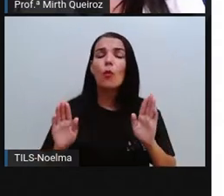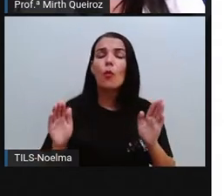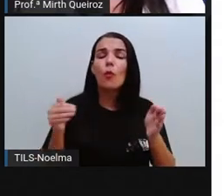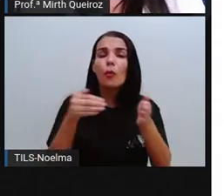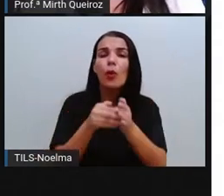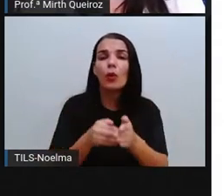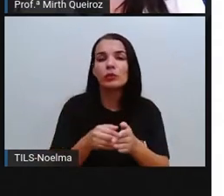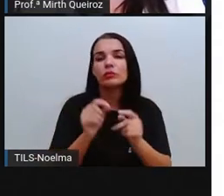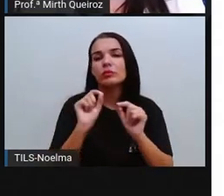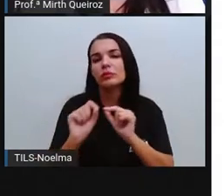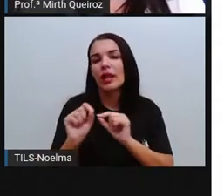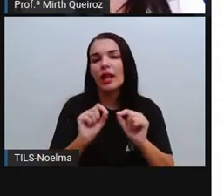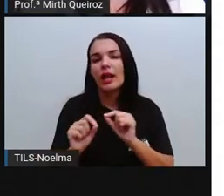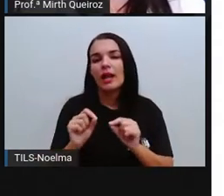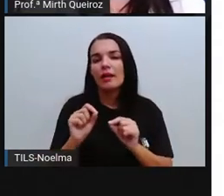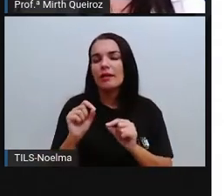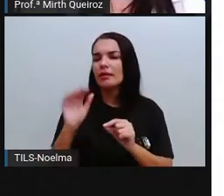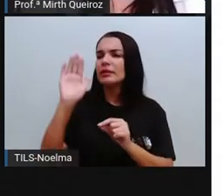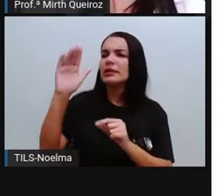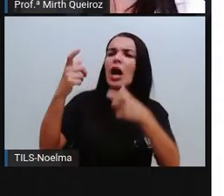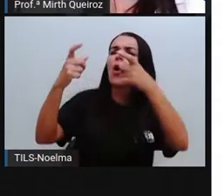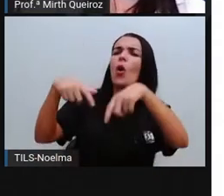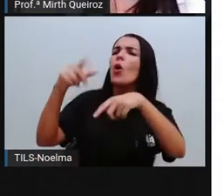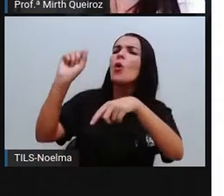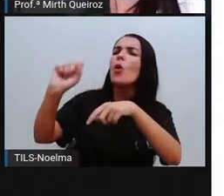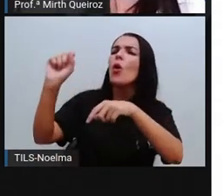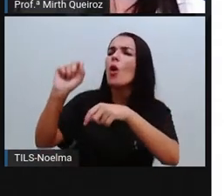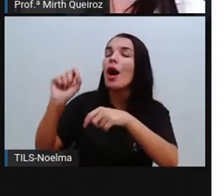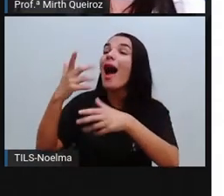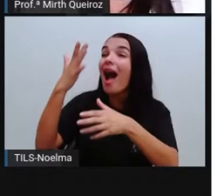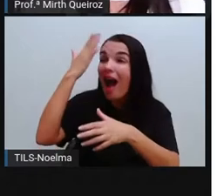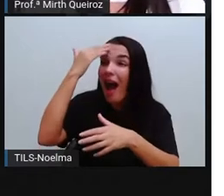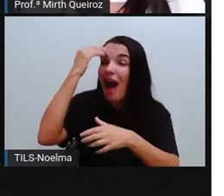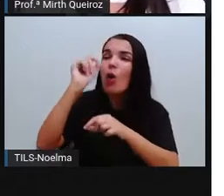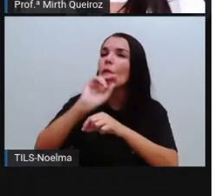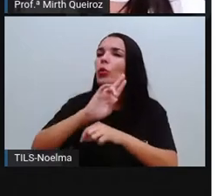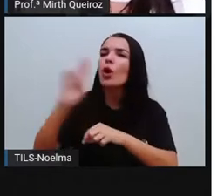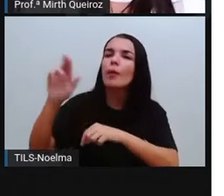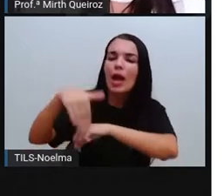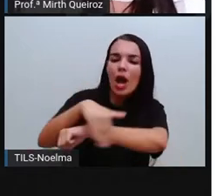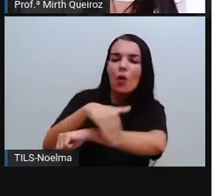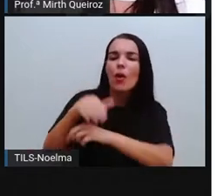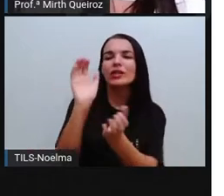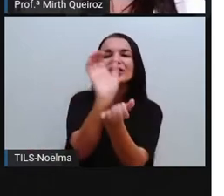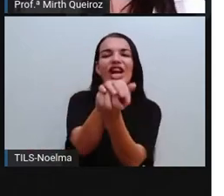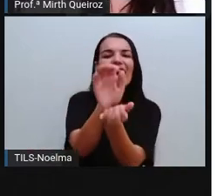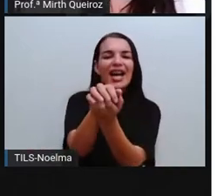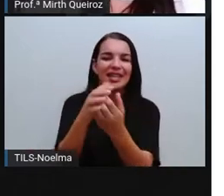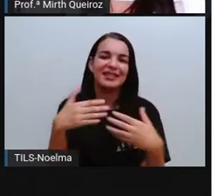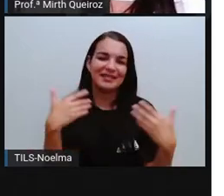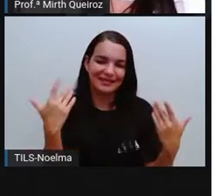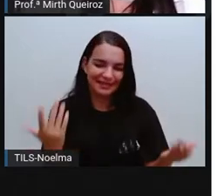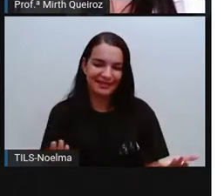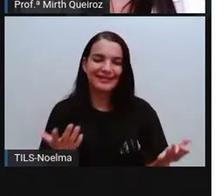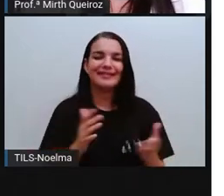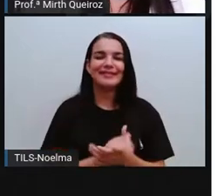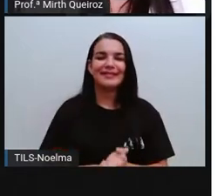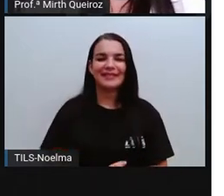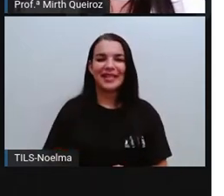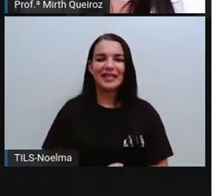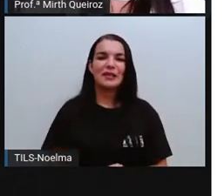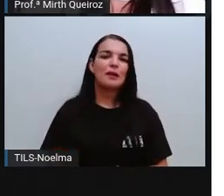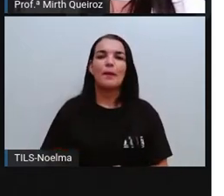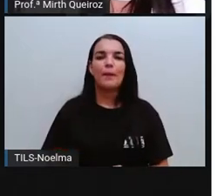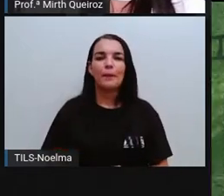elas vão recebendo o nome conforme as pinturas aí que estão estampadas nos muros